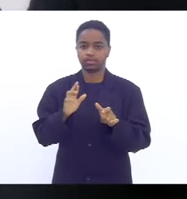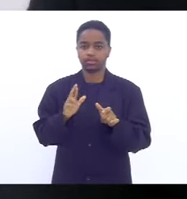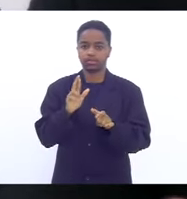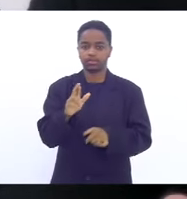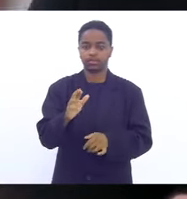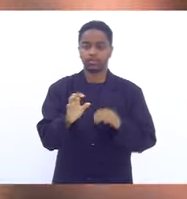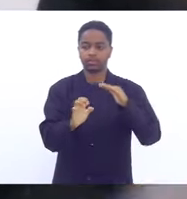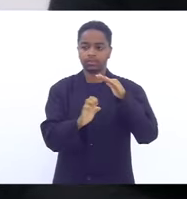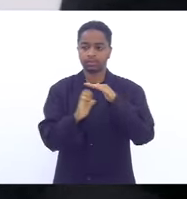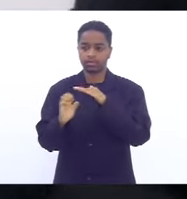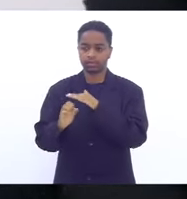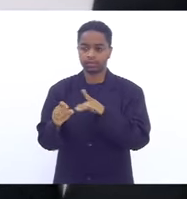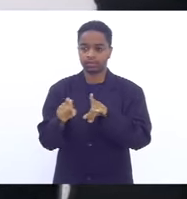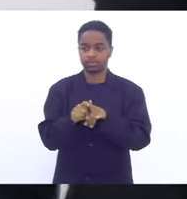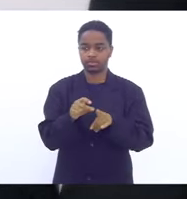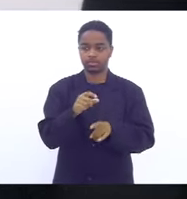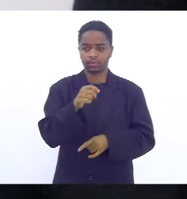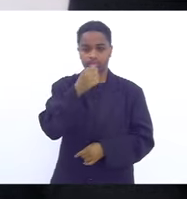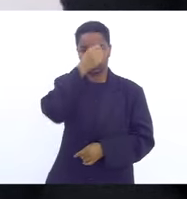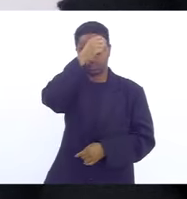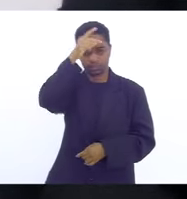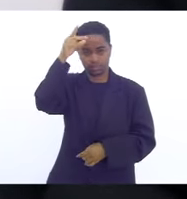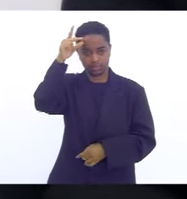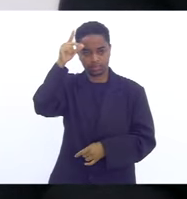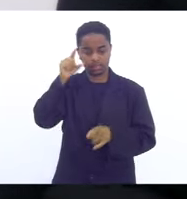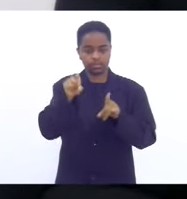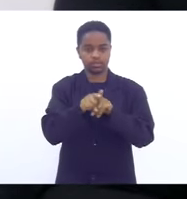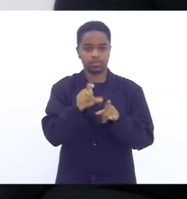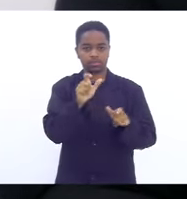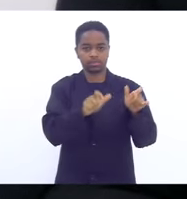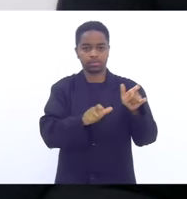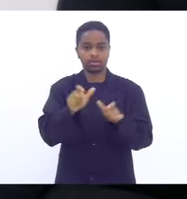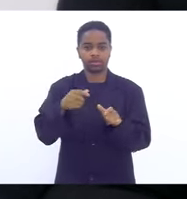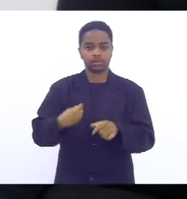empresas, prefeitos, público presente.